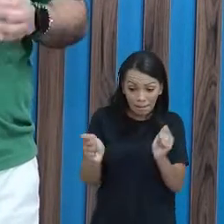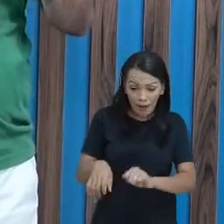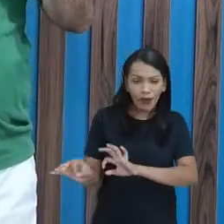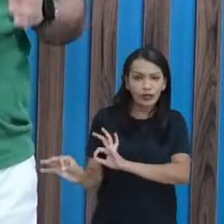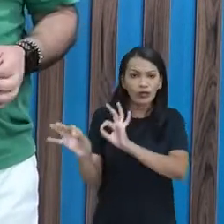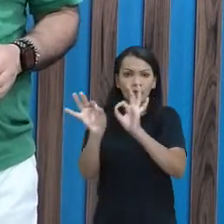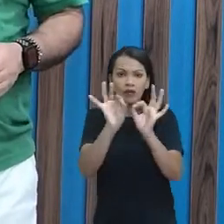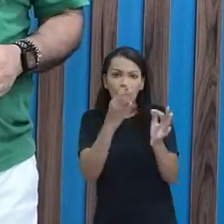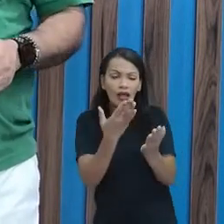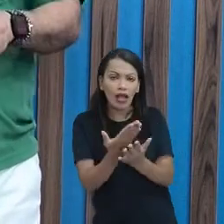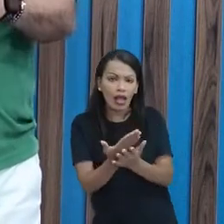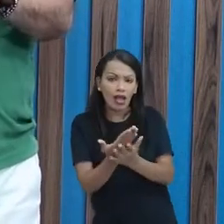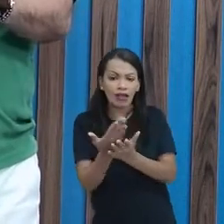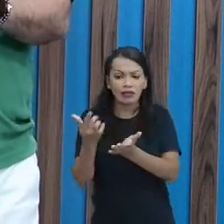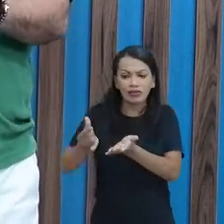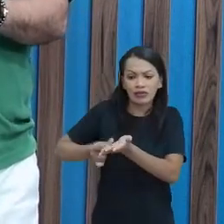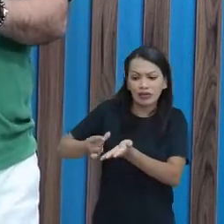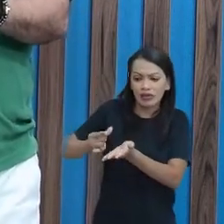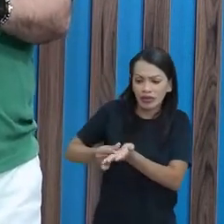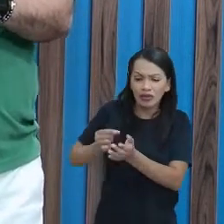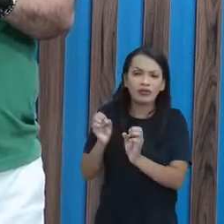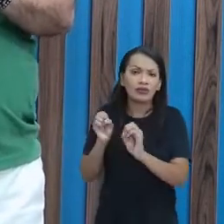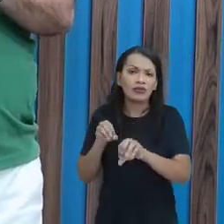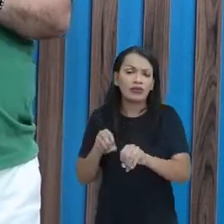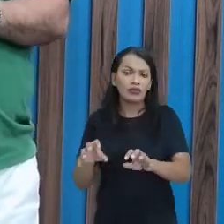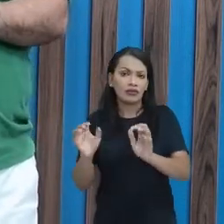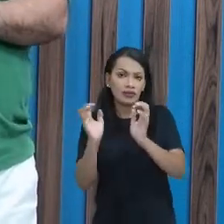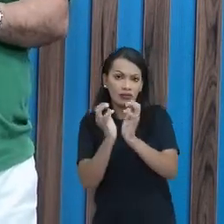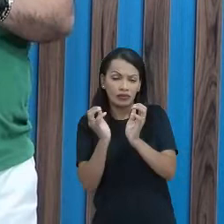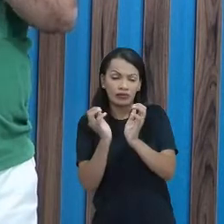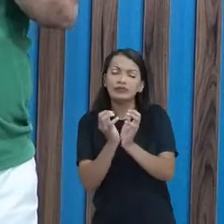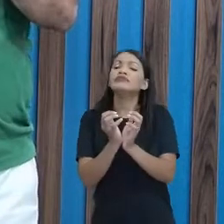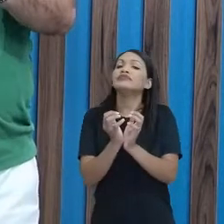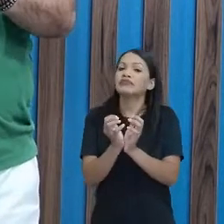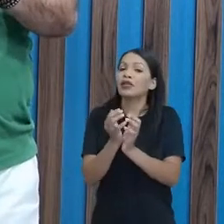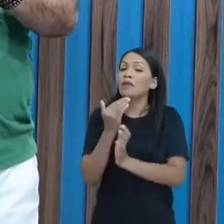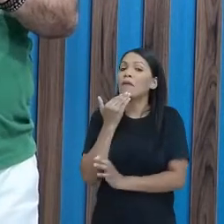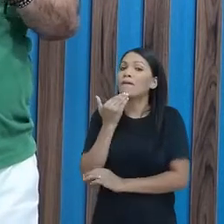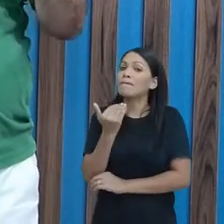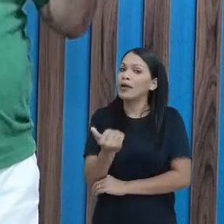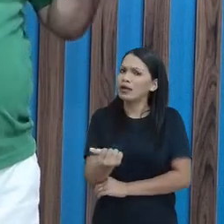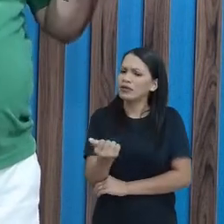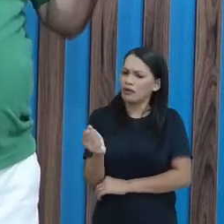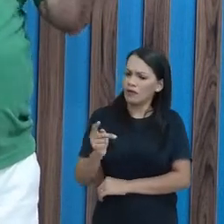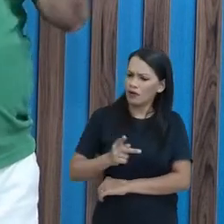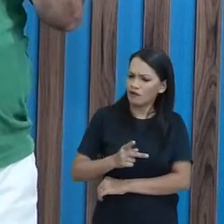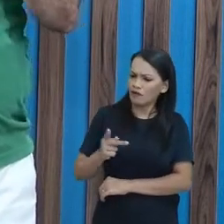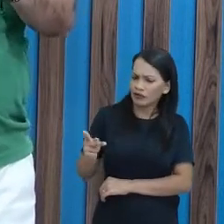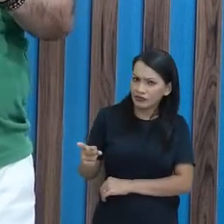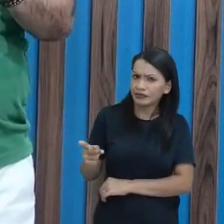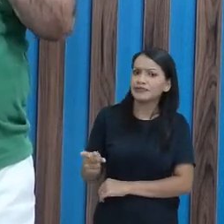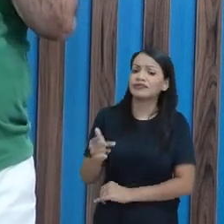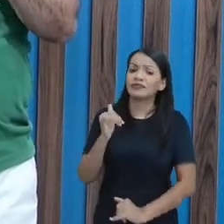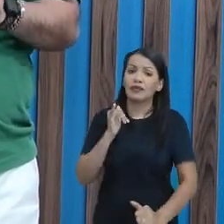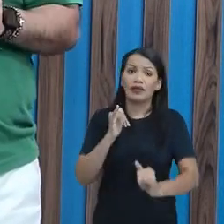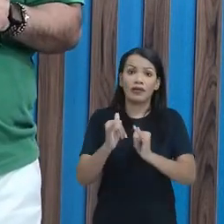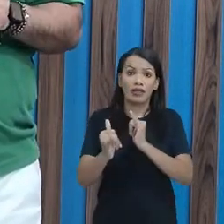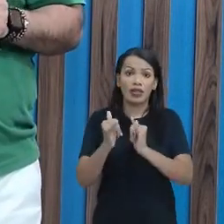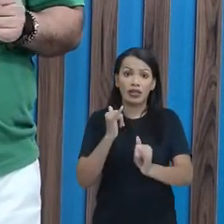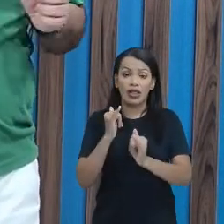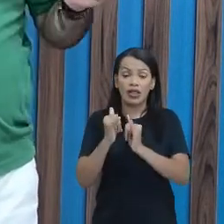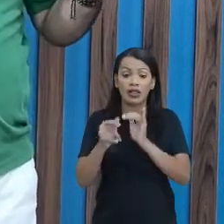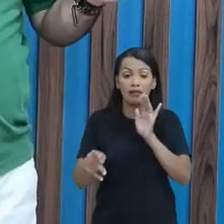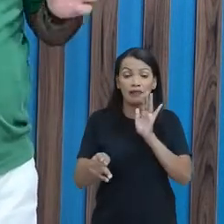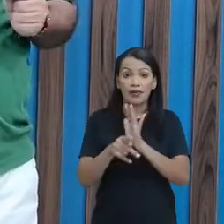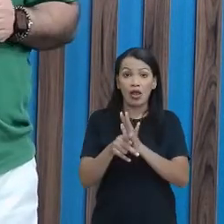as aulas pelo aplicativo, interagindo com ele no chat. E o melhor, né, professor? A Sim. Internet financiada,